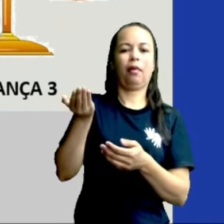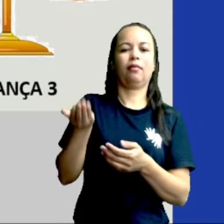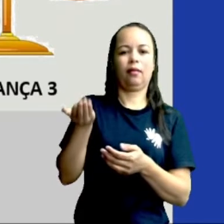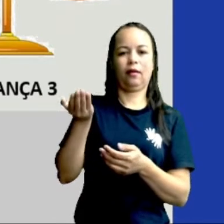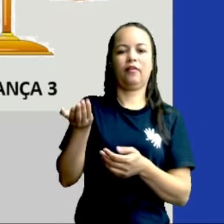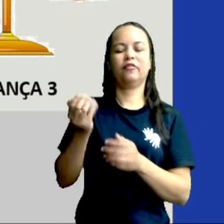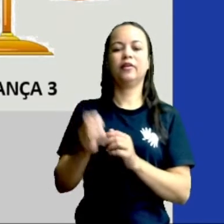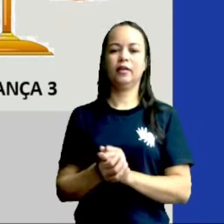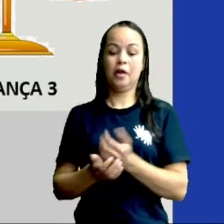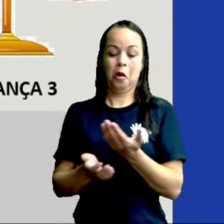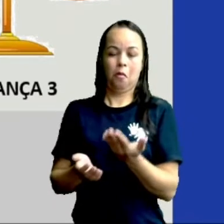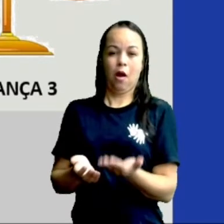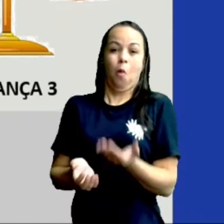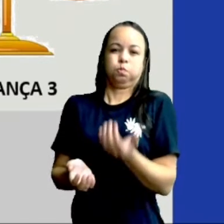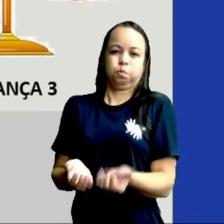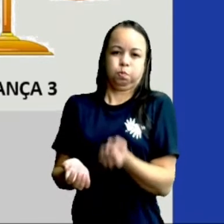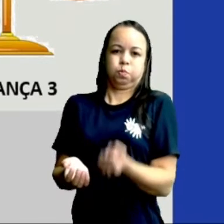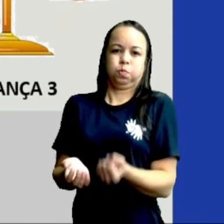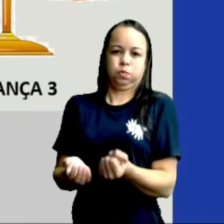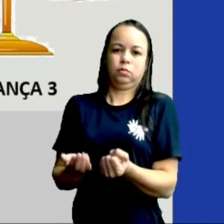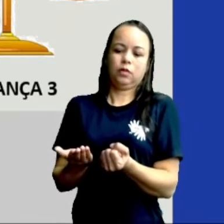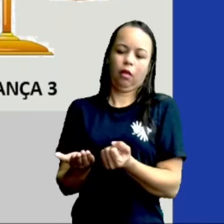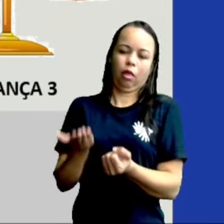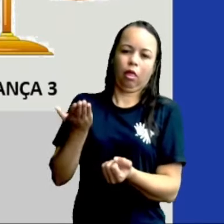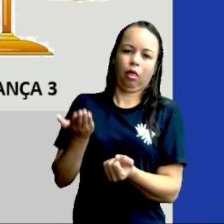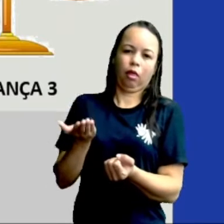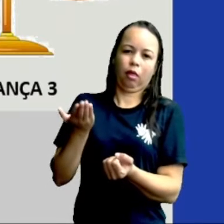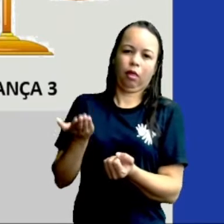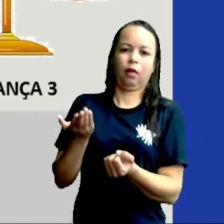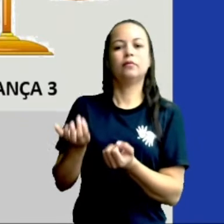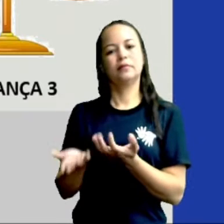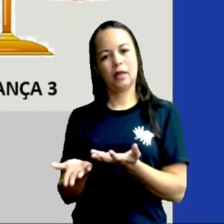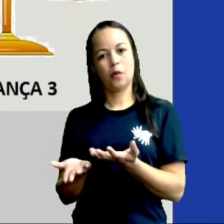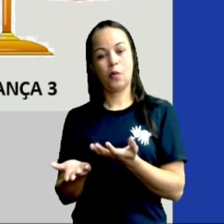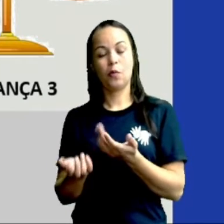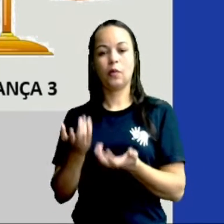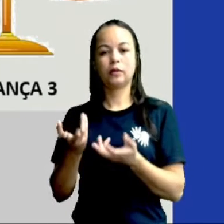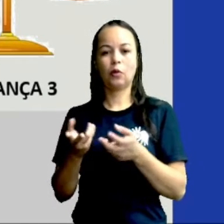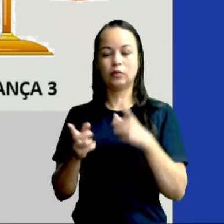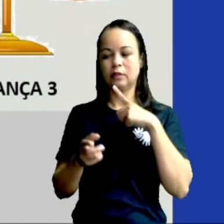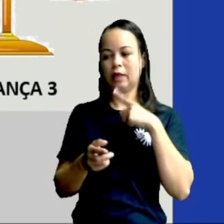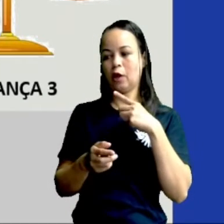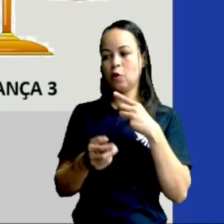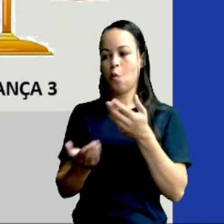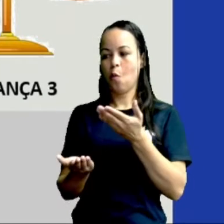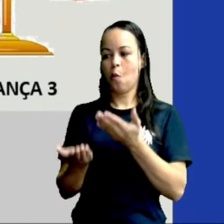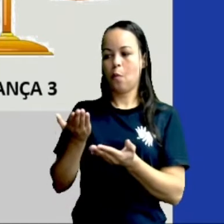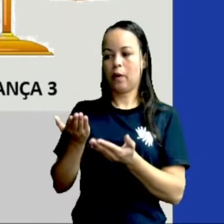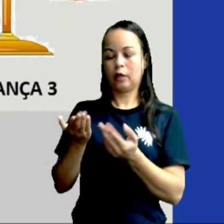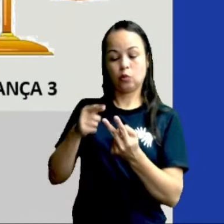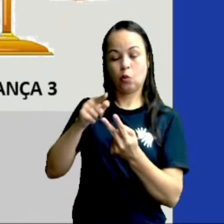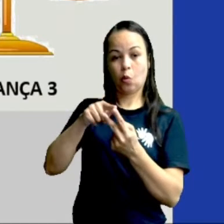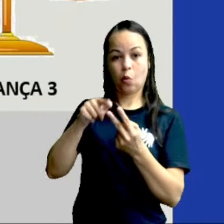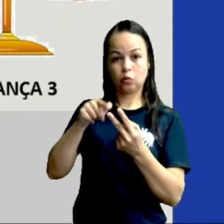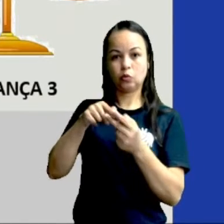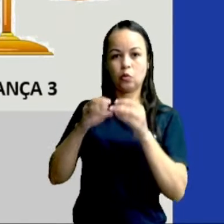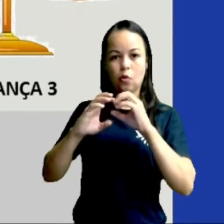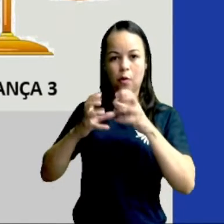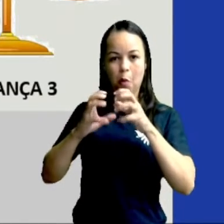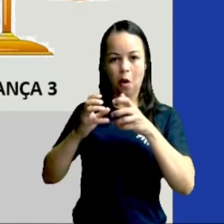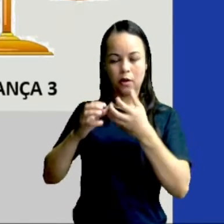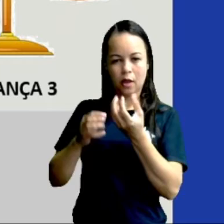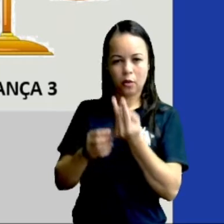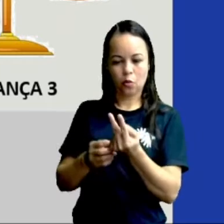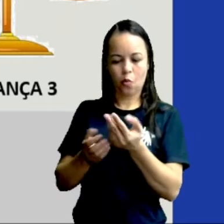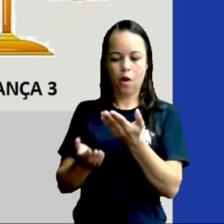o de baixo. Veja aí, ó, que a balança 3 eu tenho um prato com 2 bolinhas, que aí, ó, tá mais